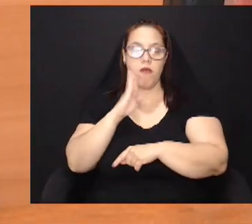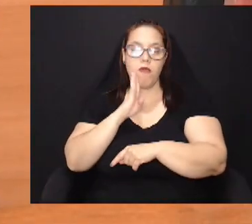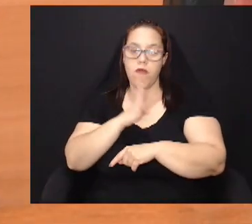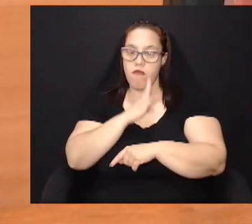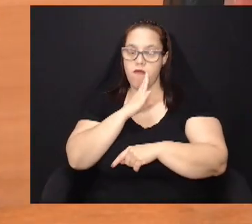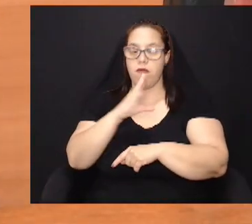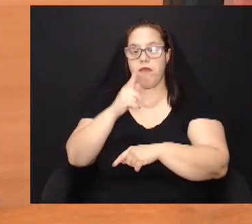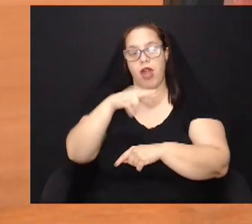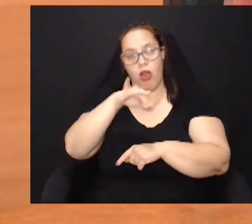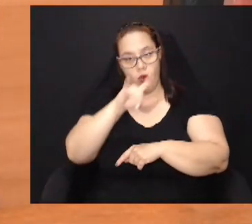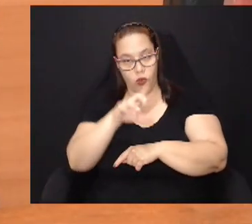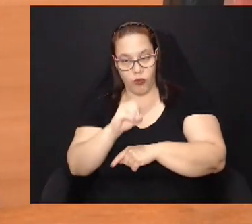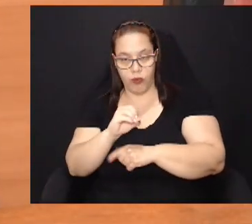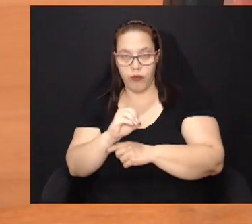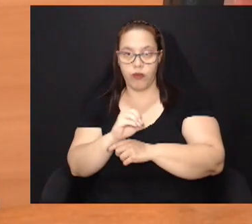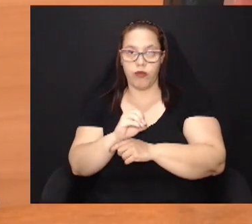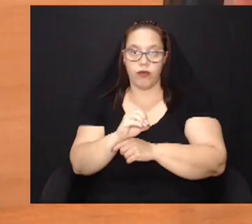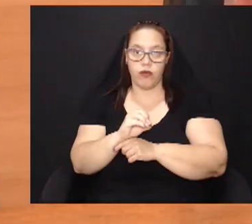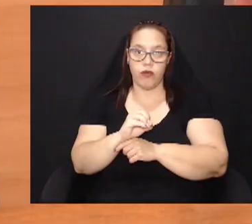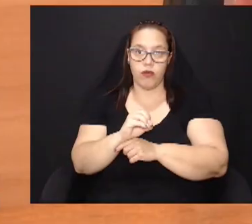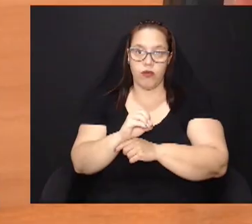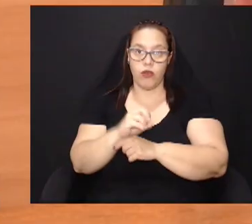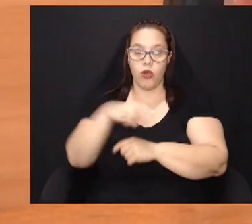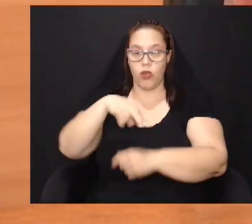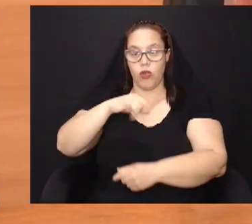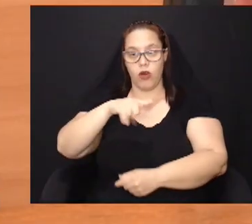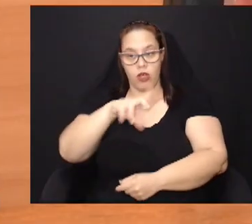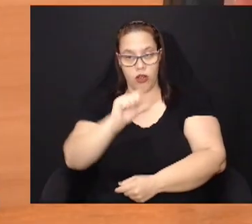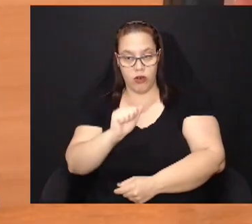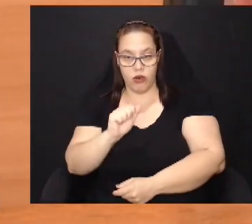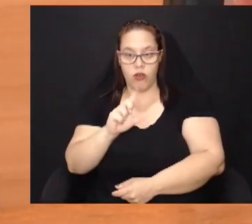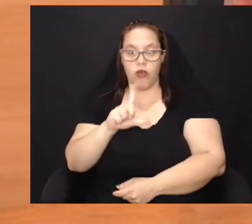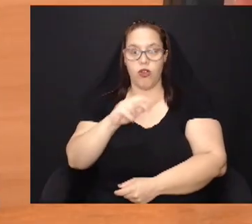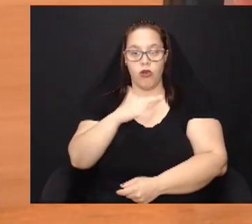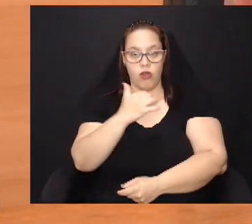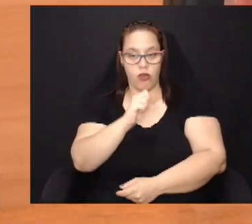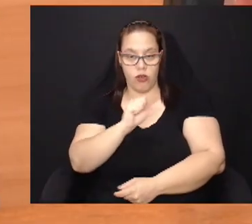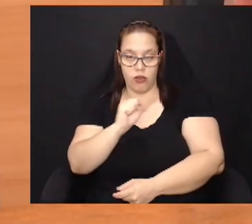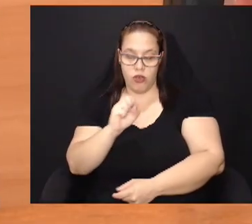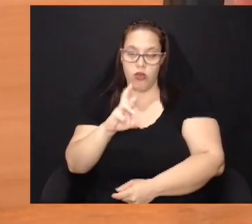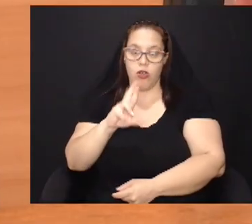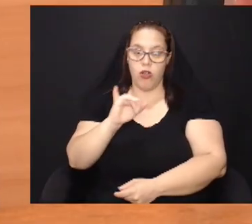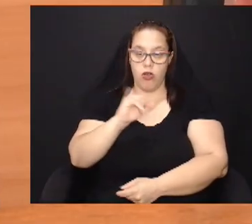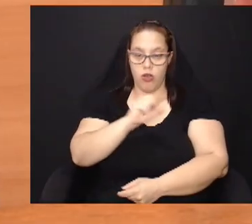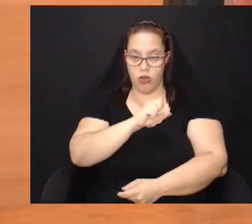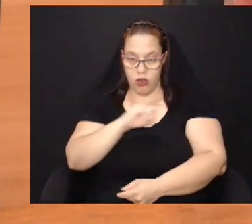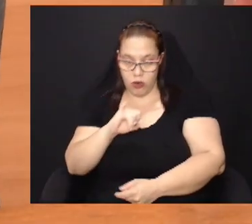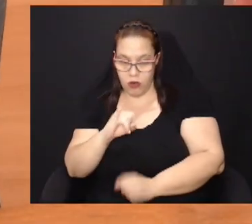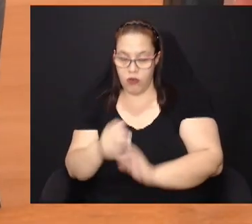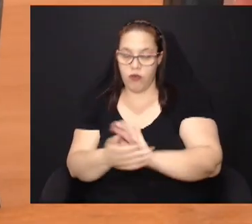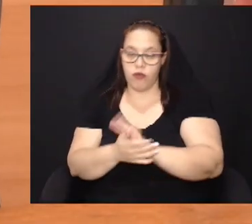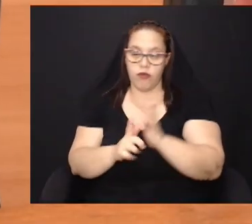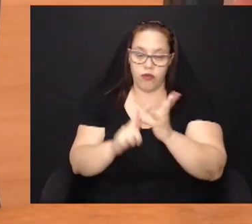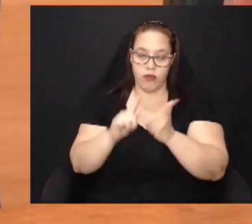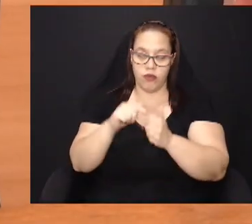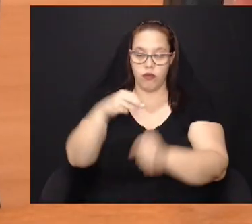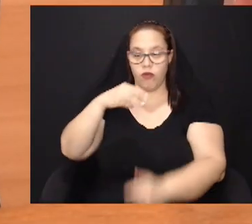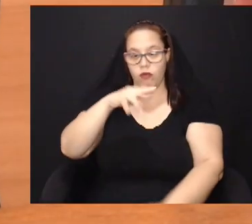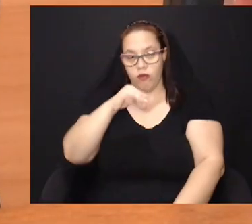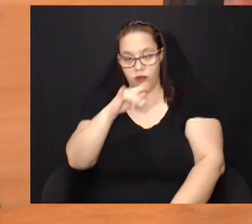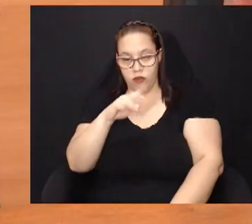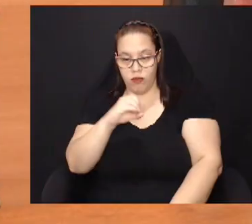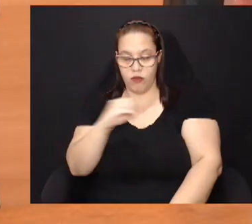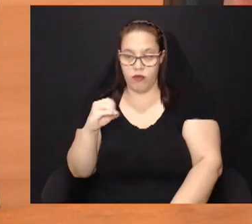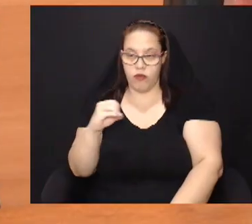Fontes, Paulinho do Nicola. Lucas Rossi, Green Container. Marcos B, do